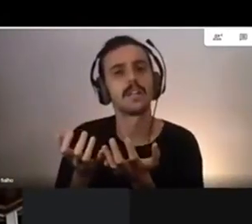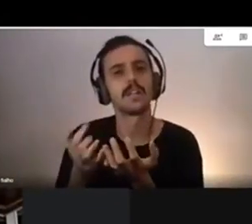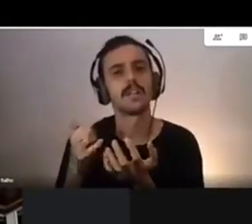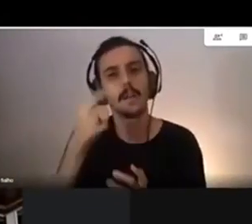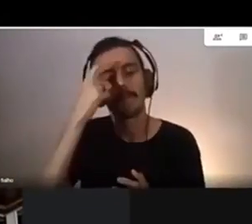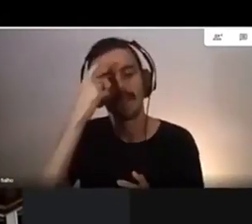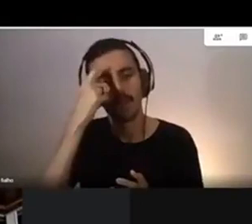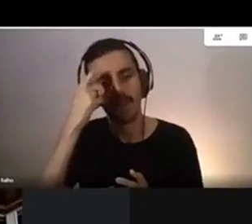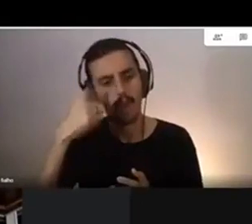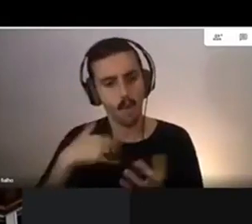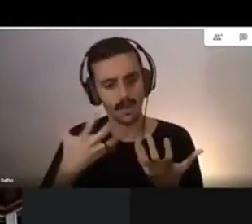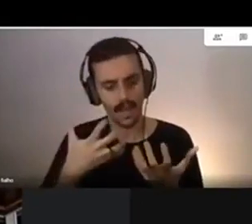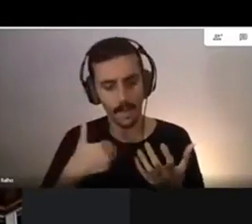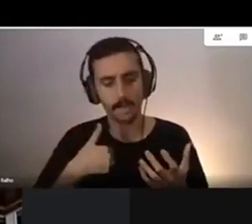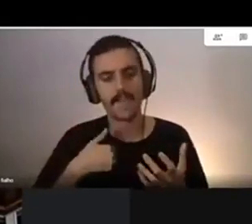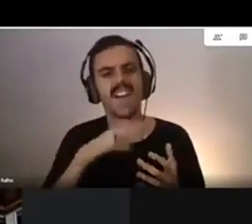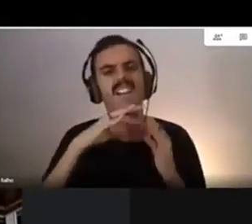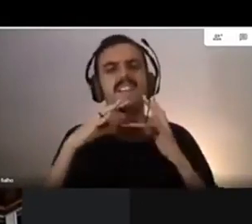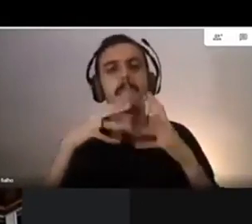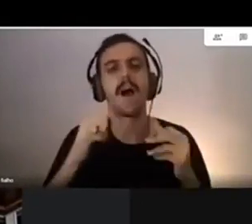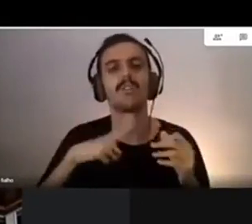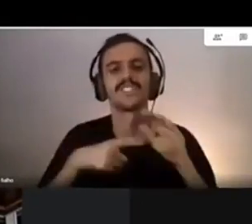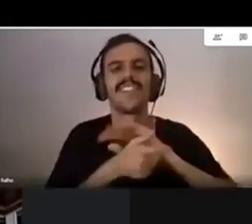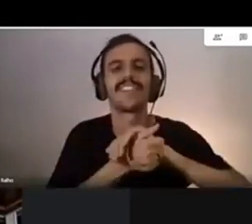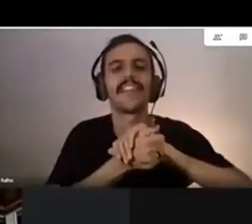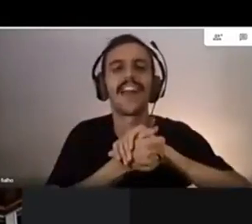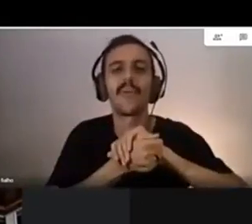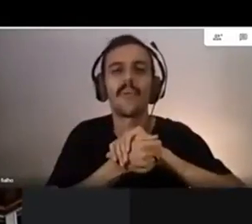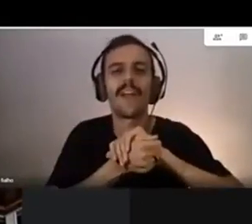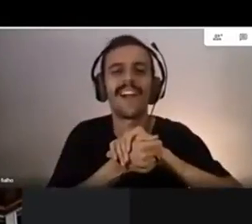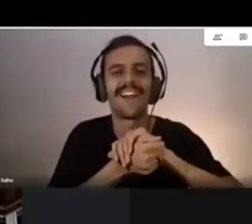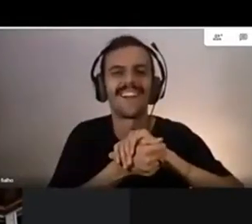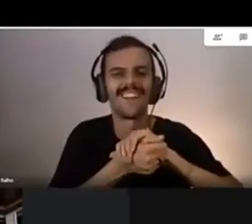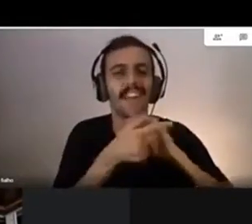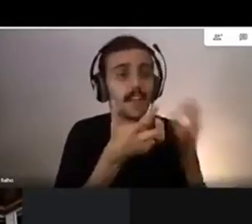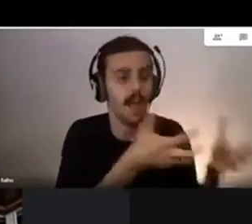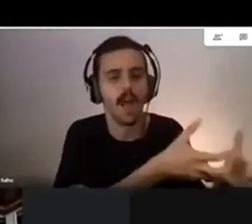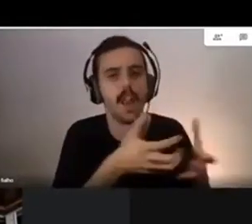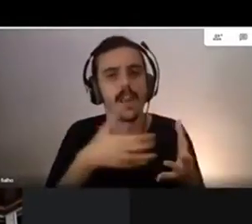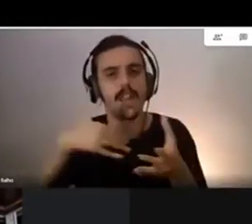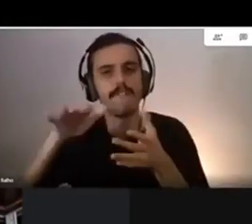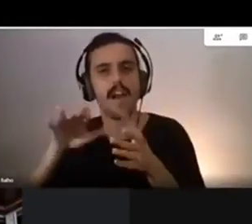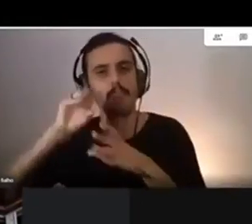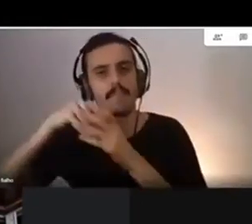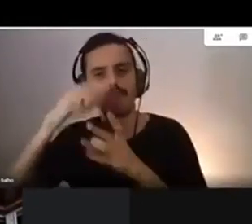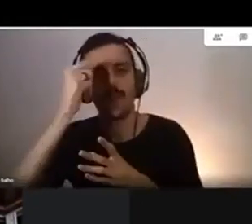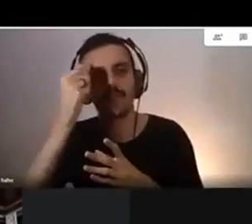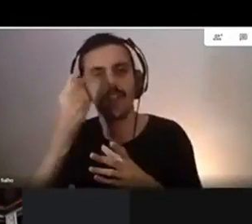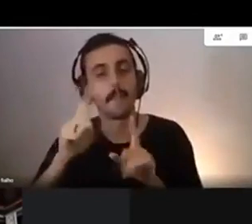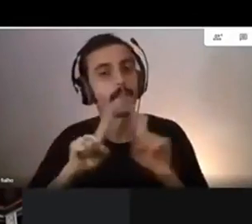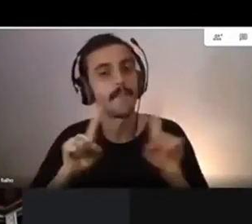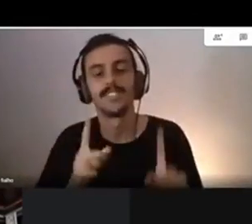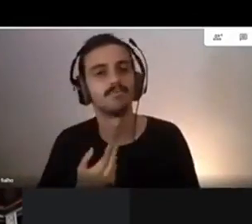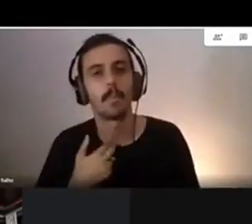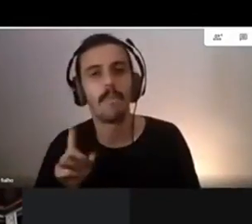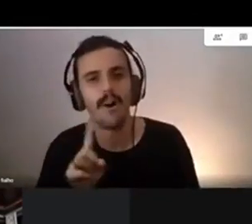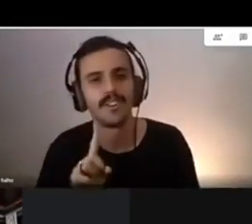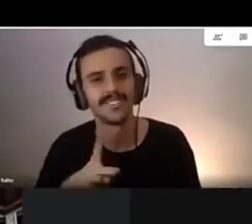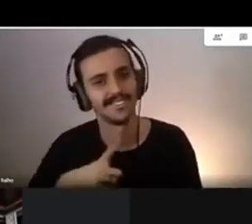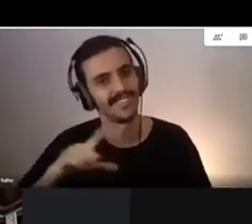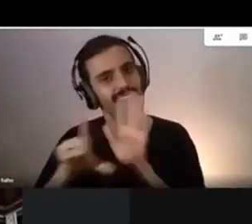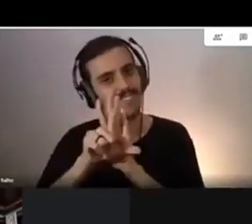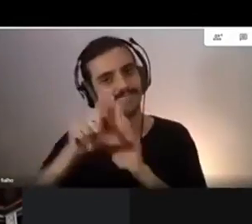apoio emocional para lá. Né? Então, o quanto às vezes a gente também tem que abdicar de coisas que